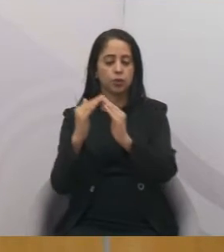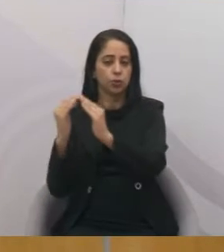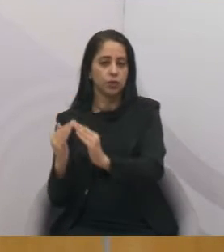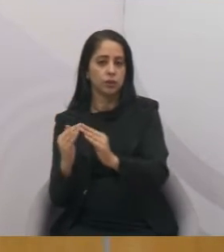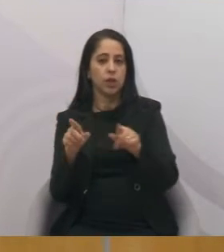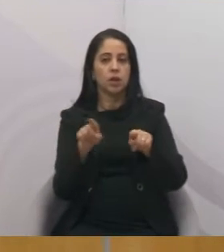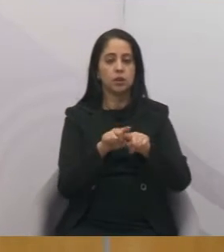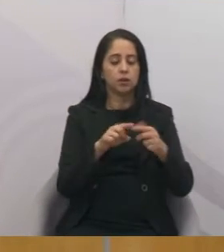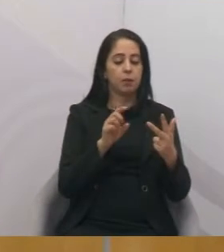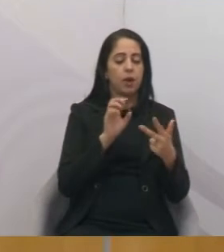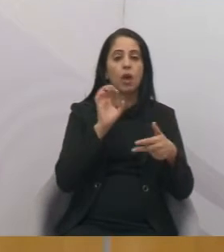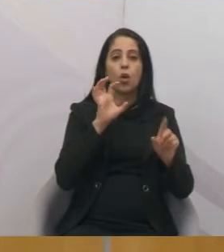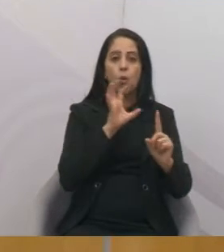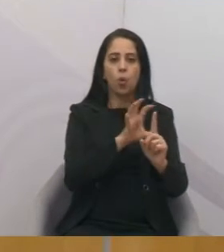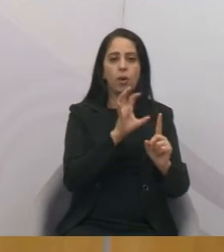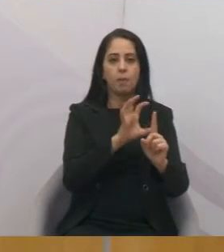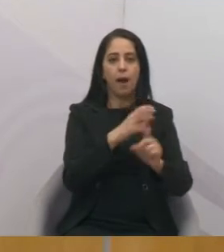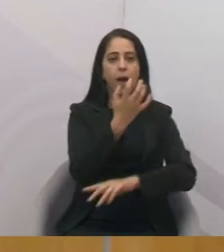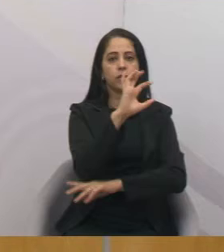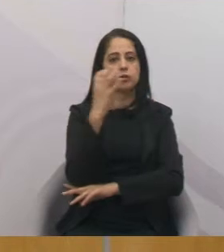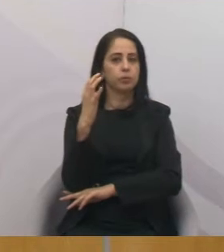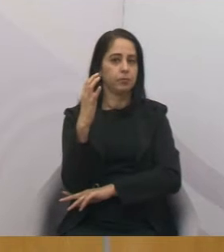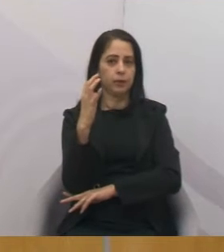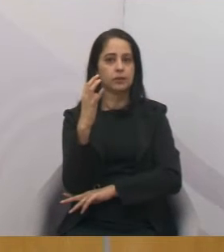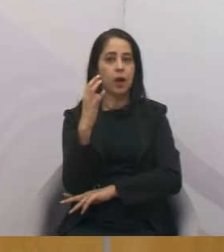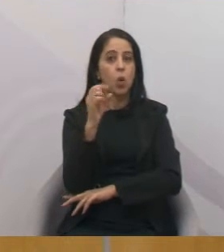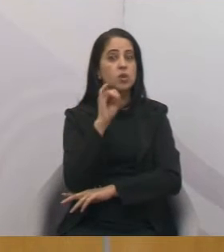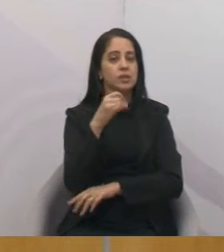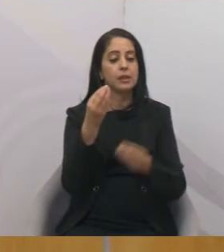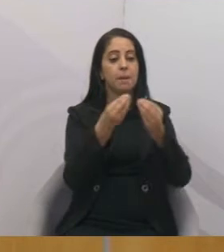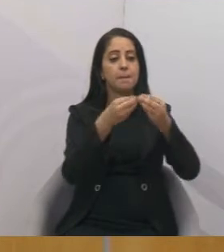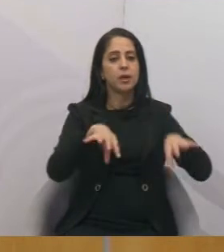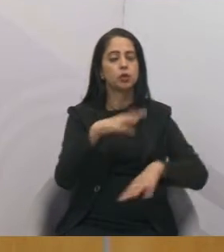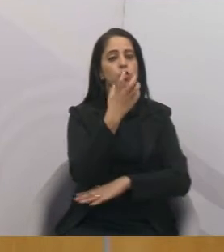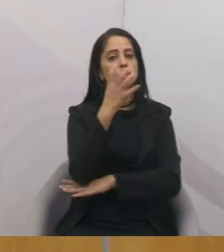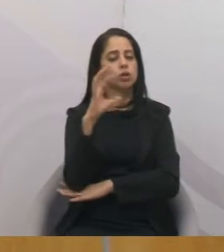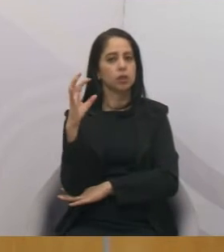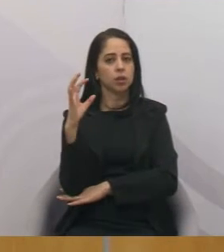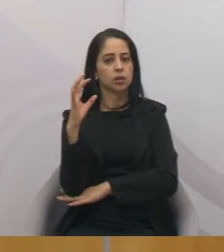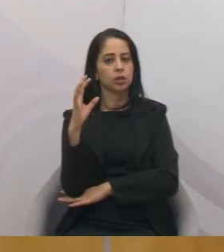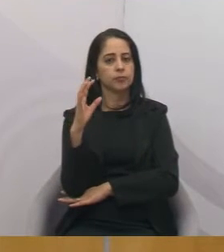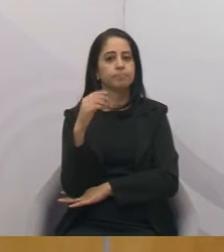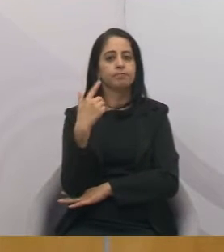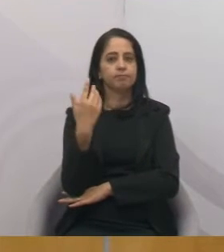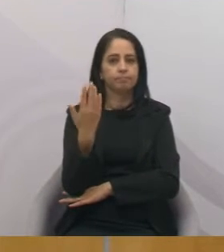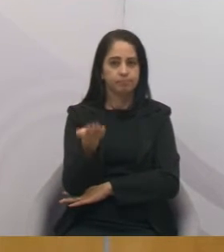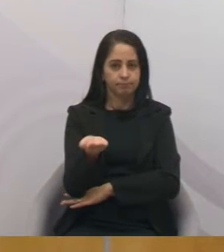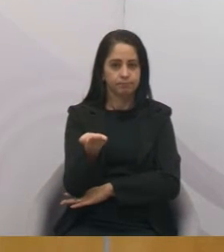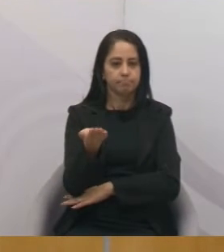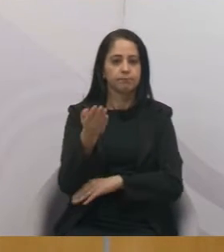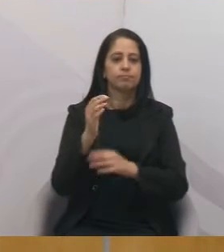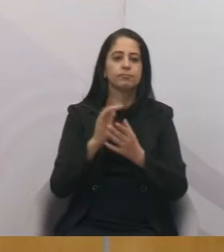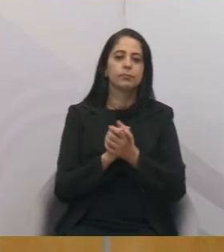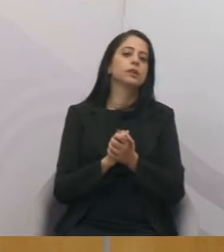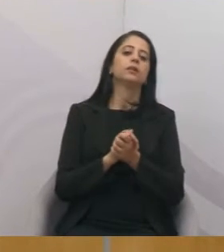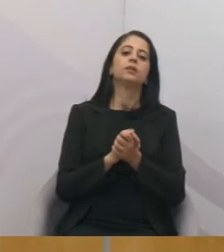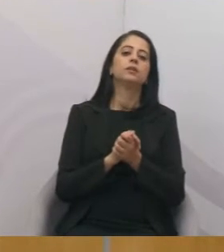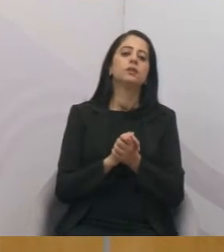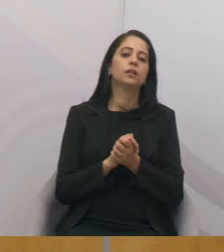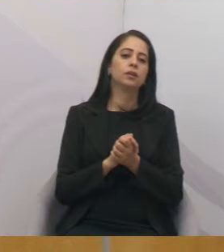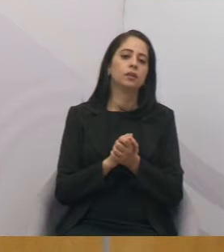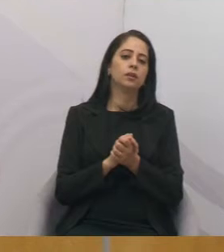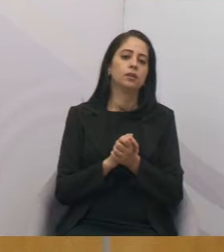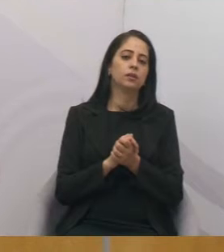e o impacto ambiental. Então, aqui faço um recorte a respeito do impacto ambiental. Acho que a